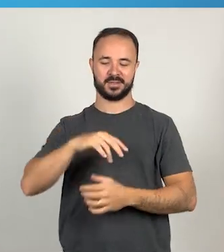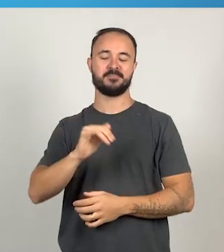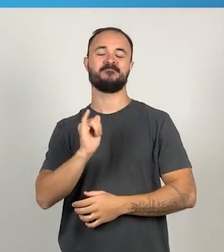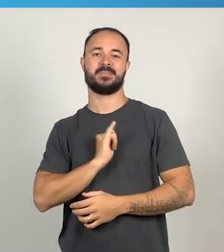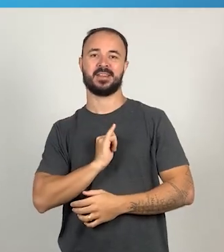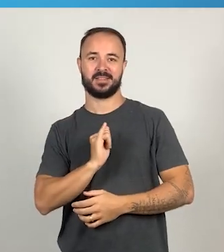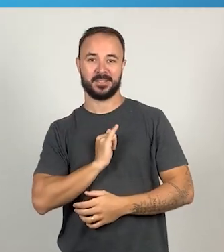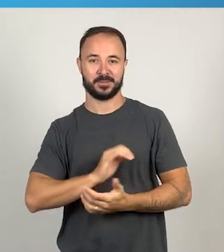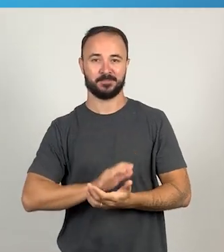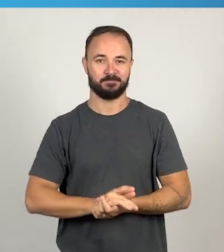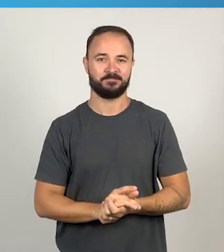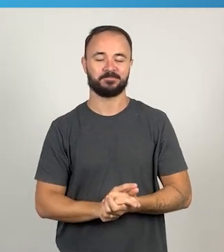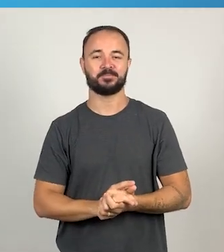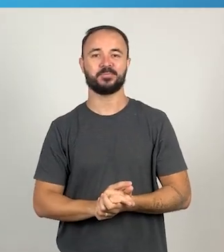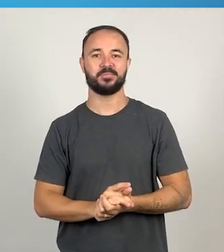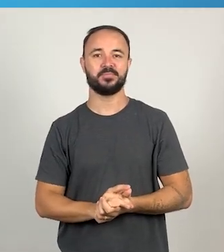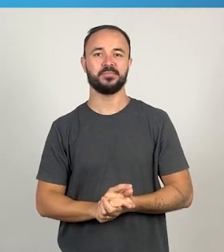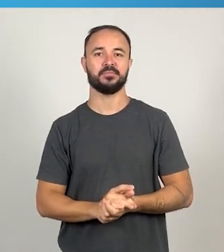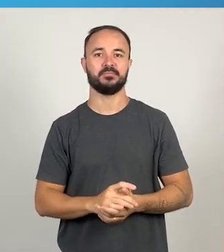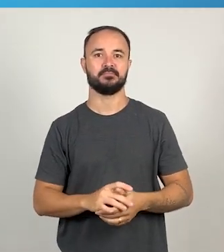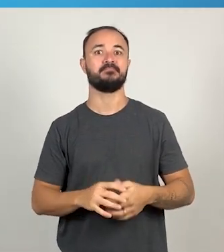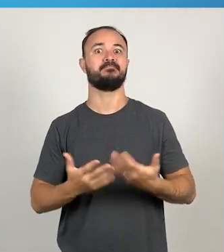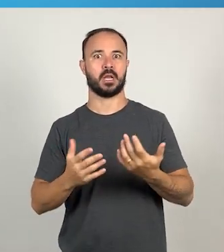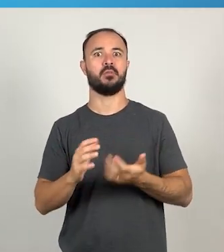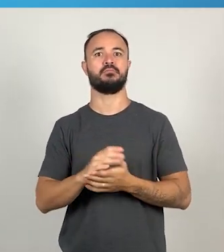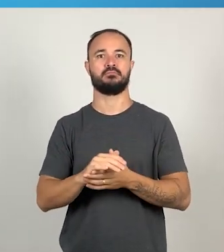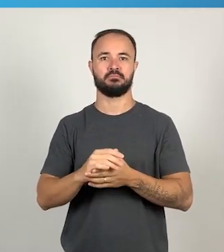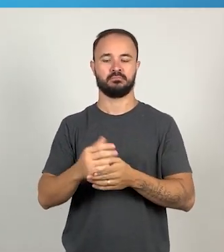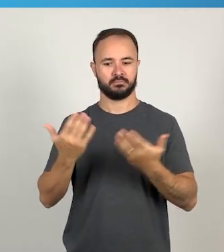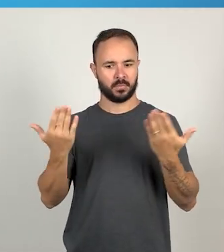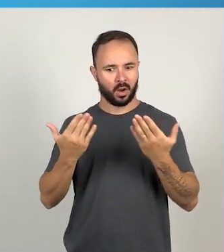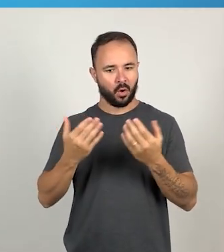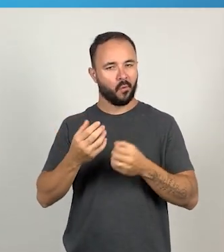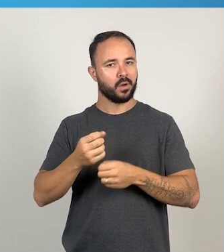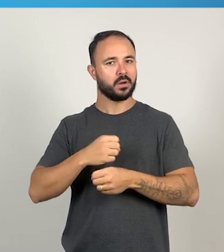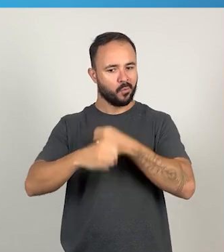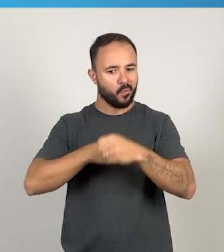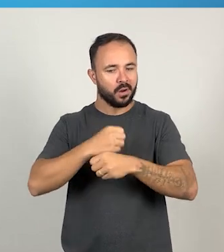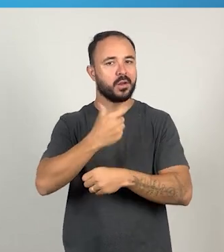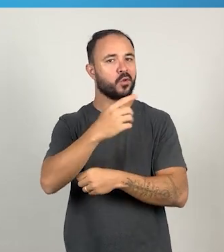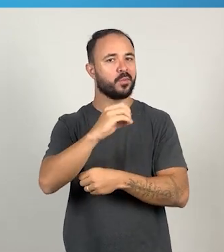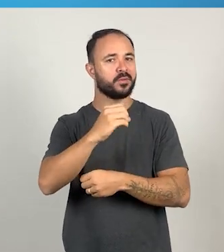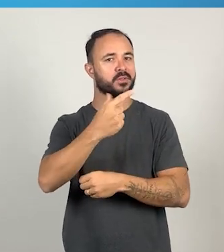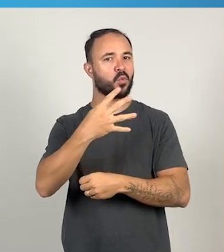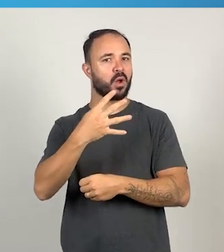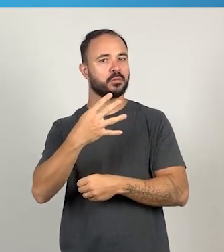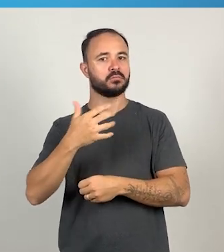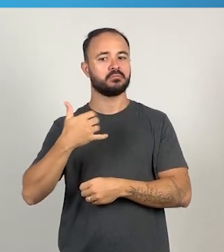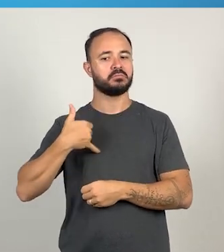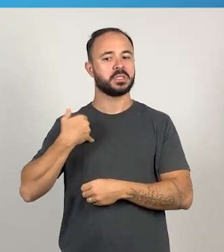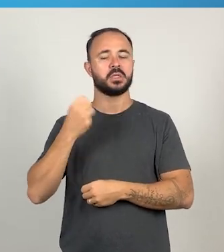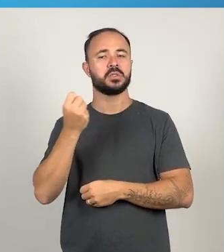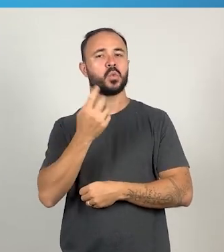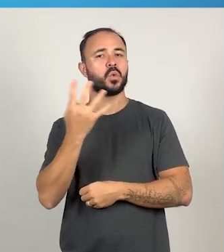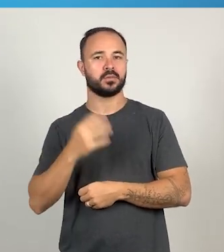Então, 16 de julho, tá? Em 2024, nossa cidade vai completar quantos anos?